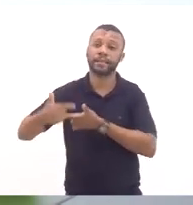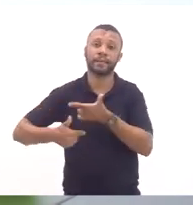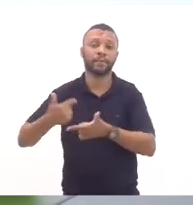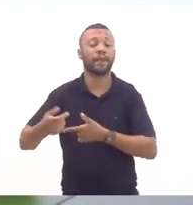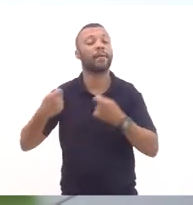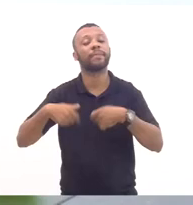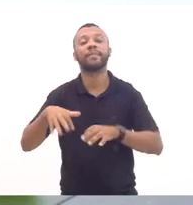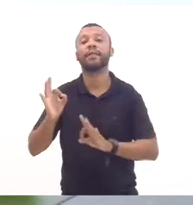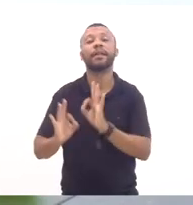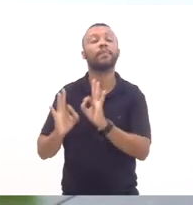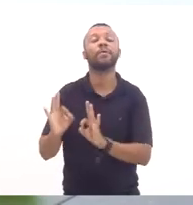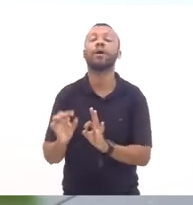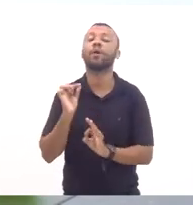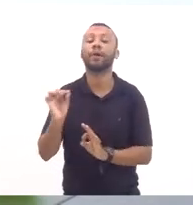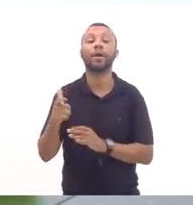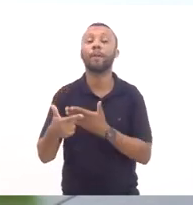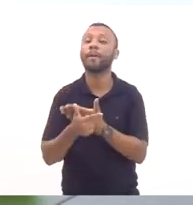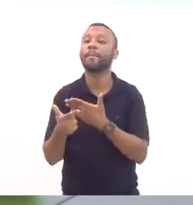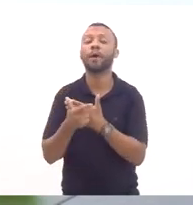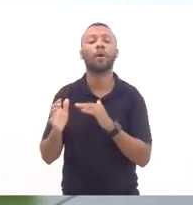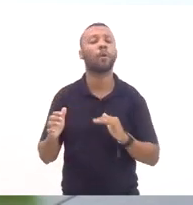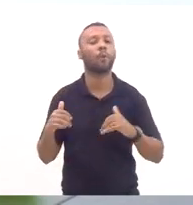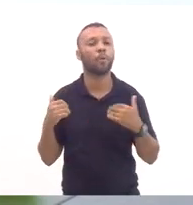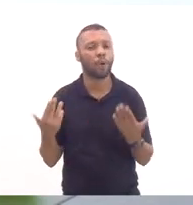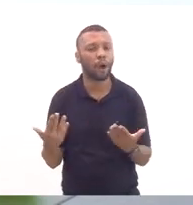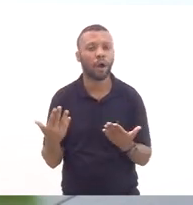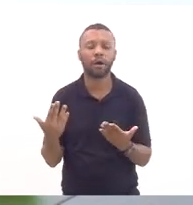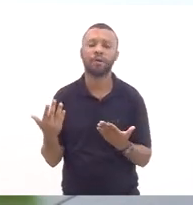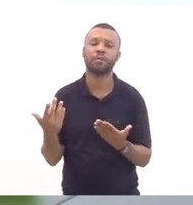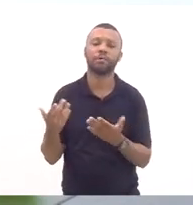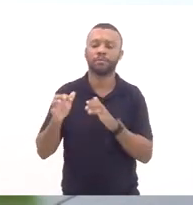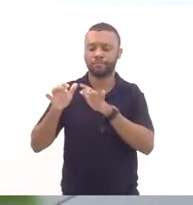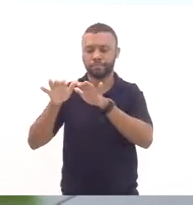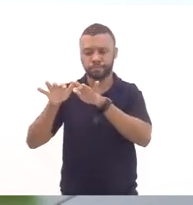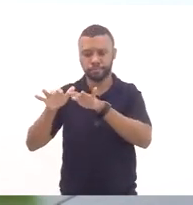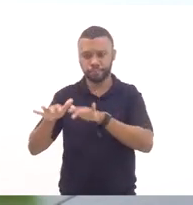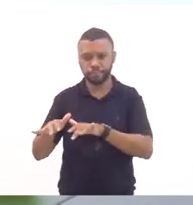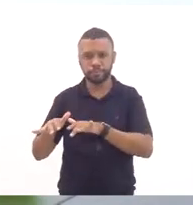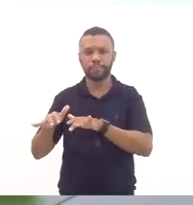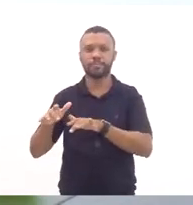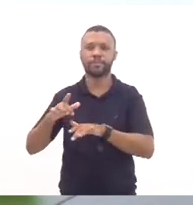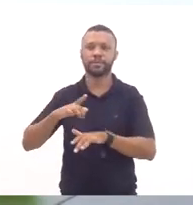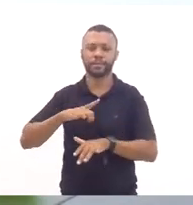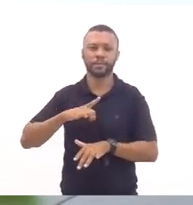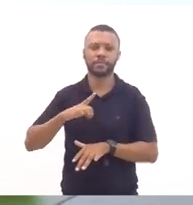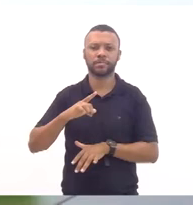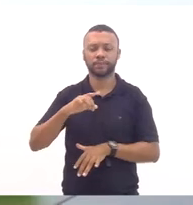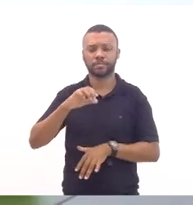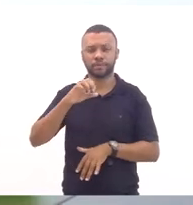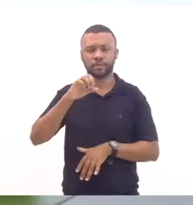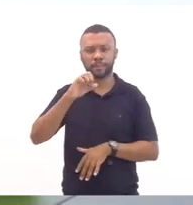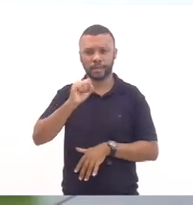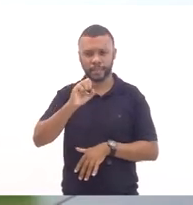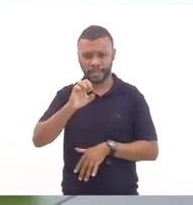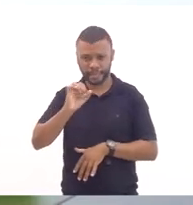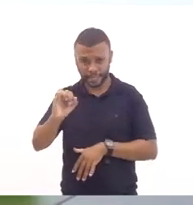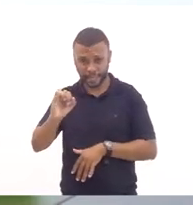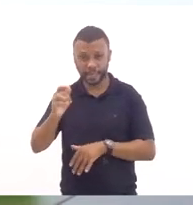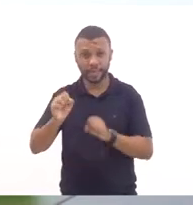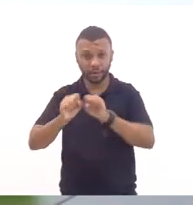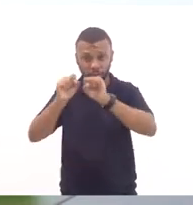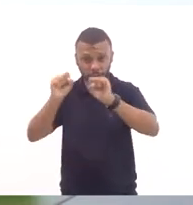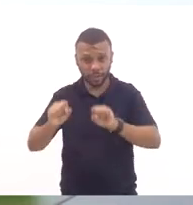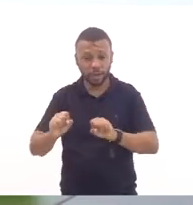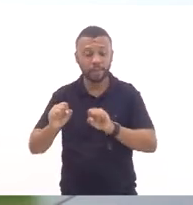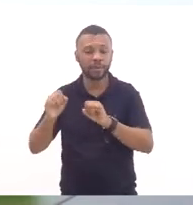seguinte, o papel da Secretaria de Trabalho, enviar isso através de um chamado do SEI, que eles costumam falar que está sempre no SEI, enviar